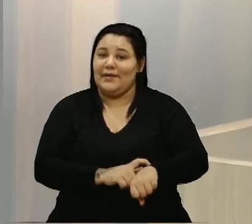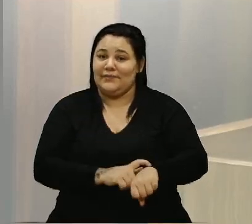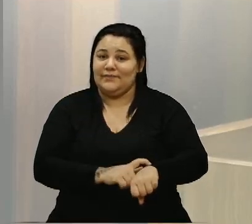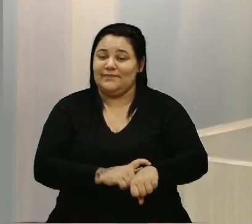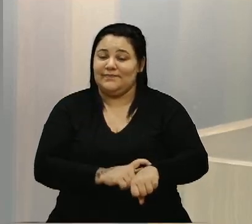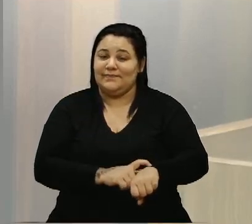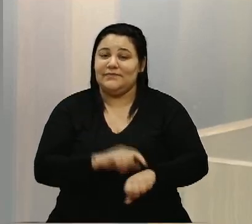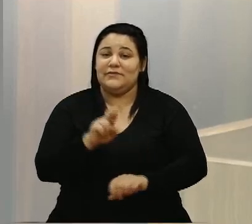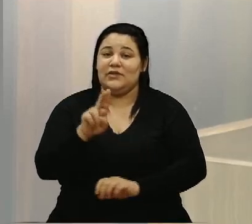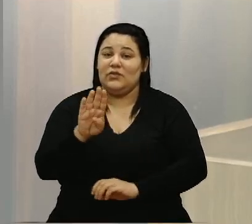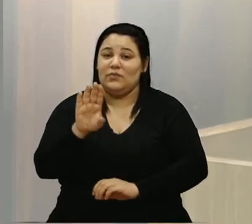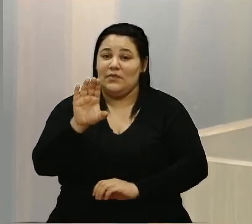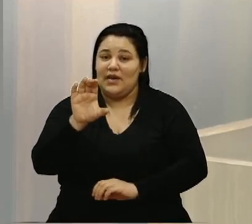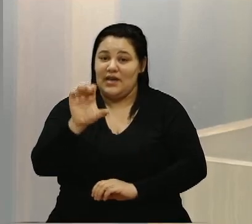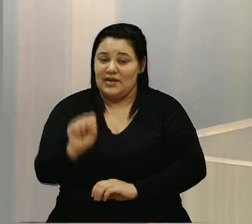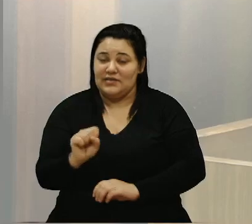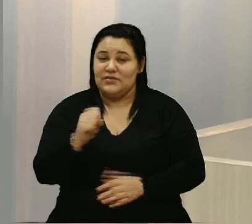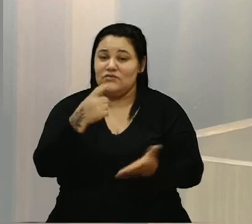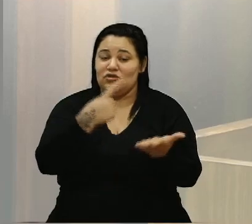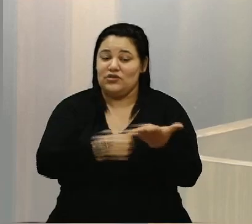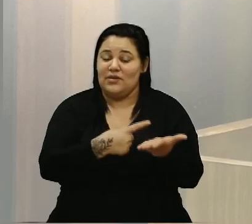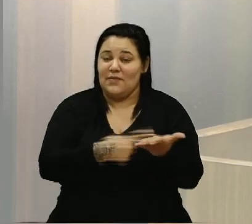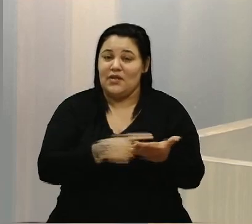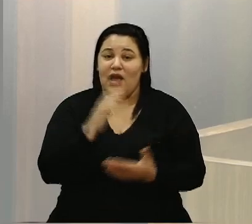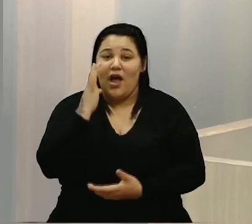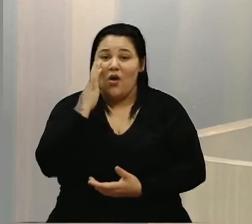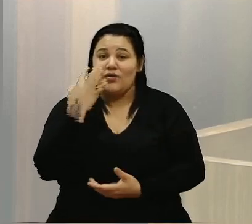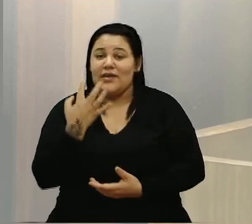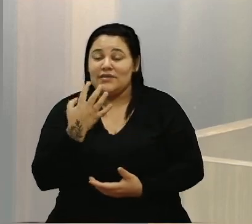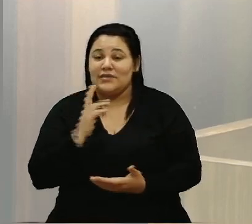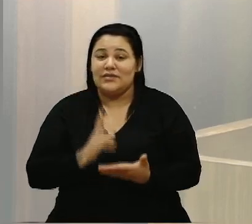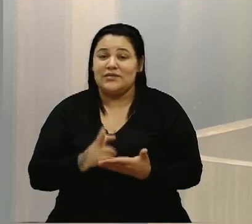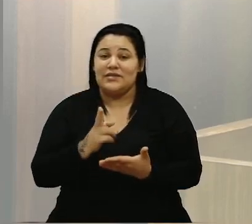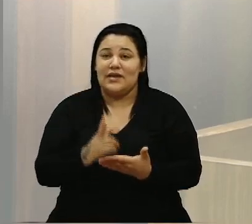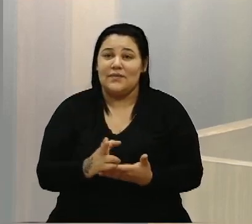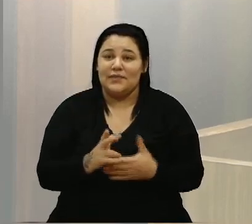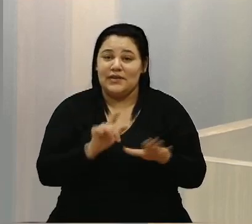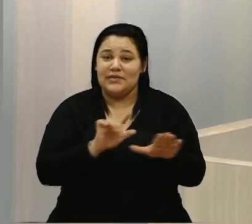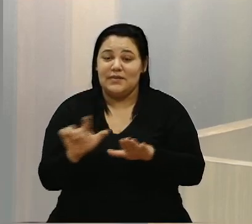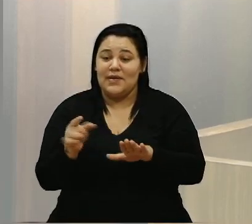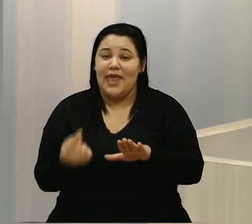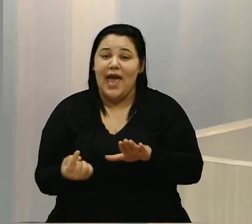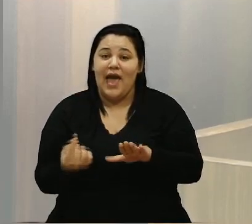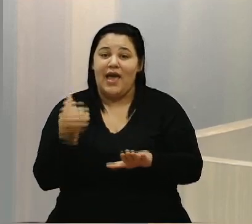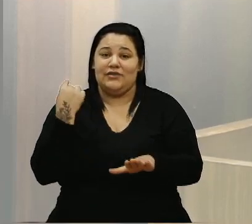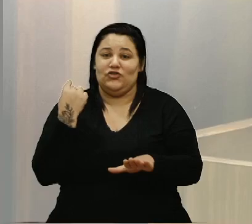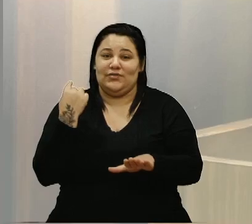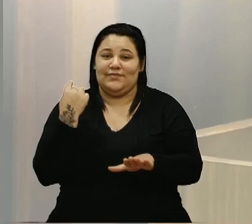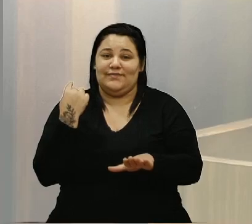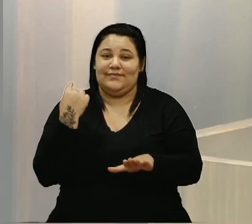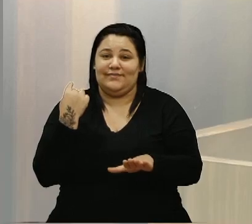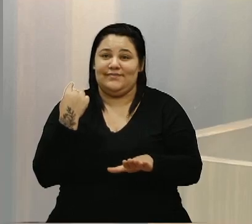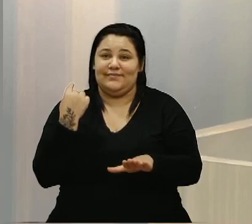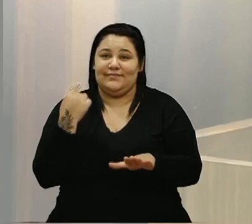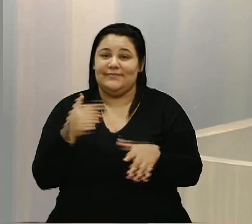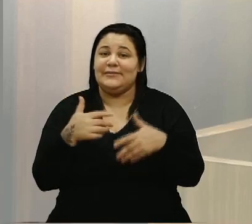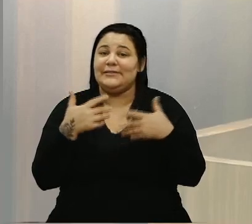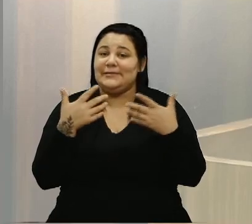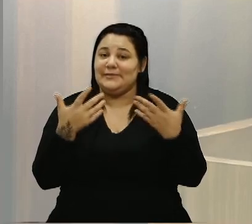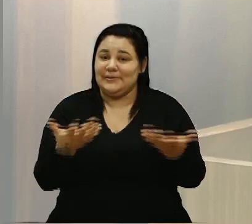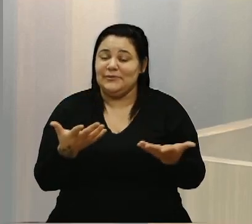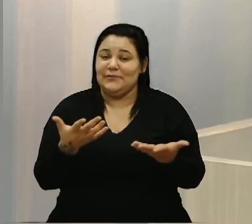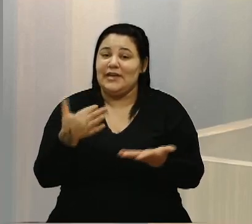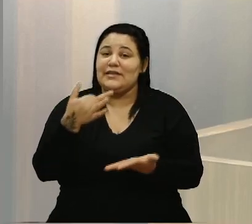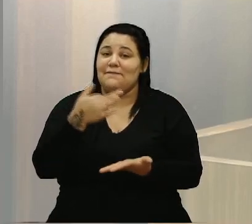Nas UBSs, os agendamentos acontecem sempre na semana anterior. Então, esse